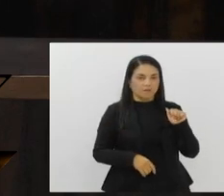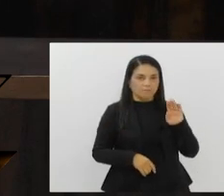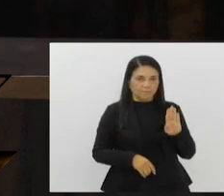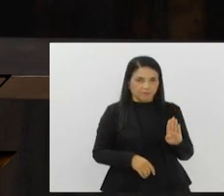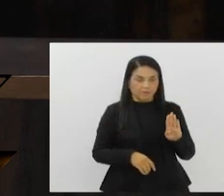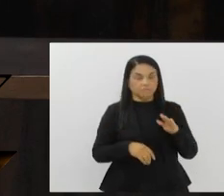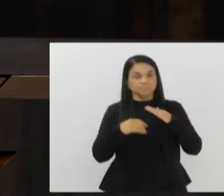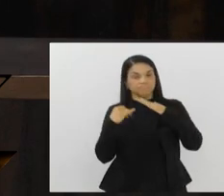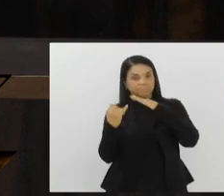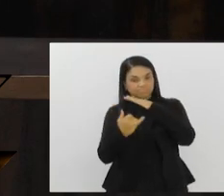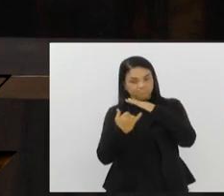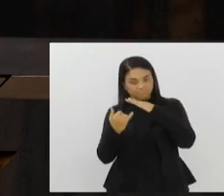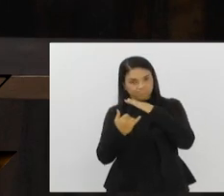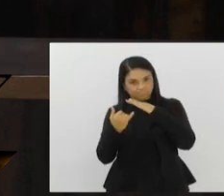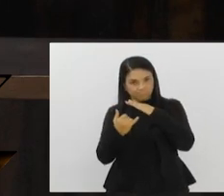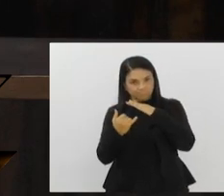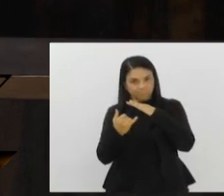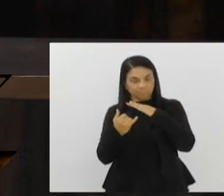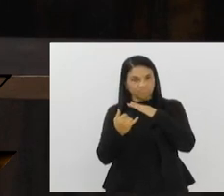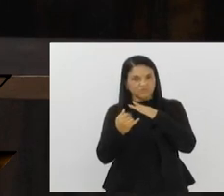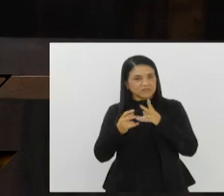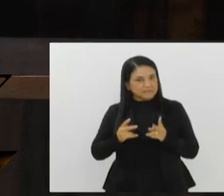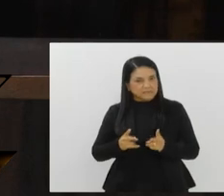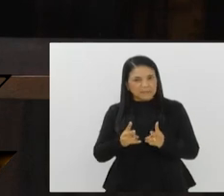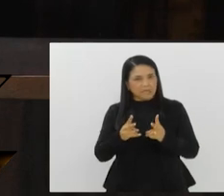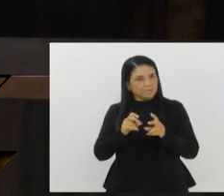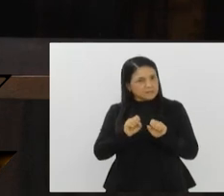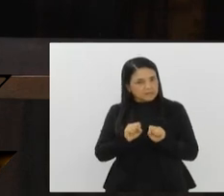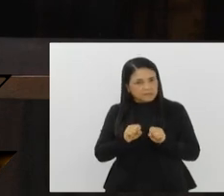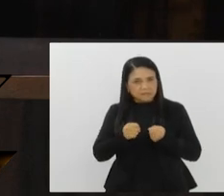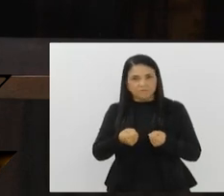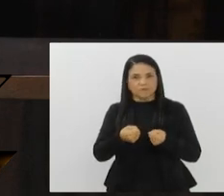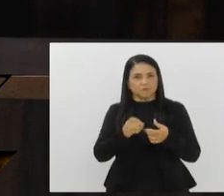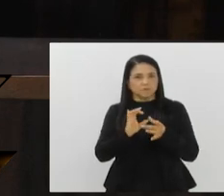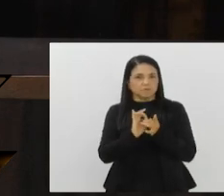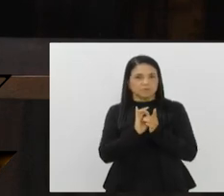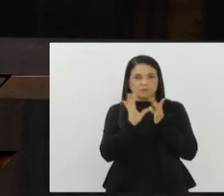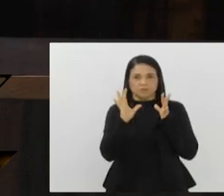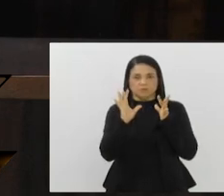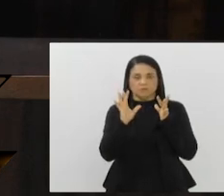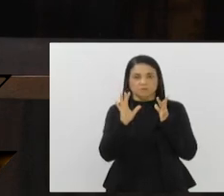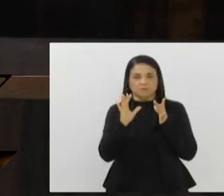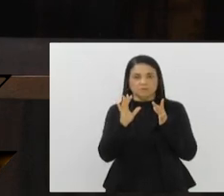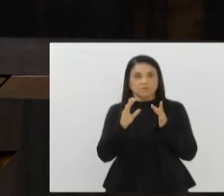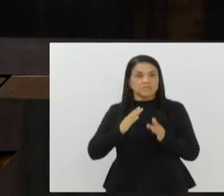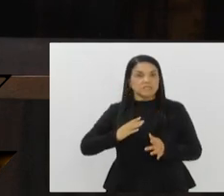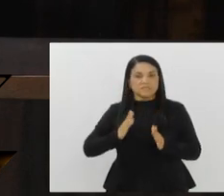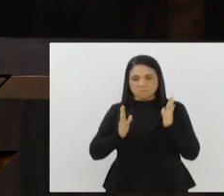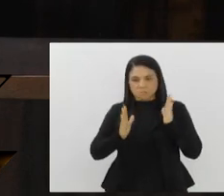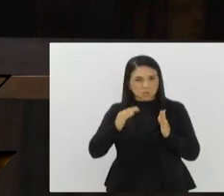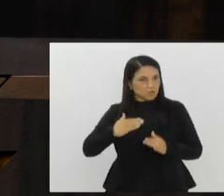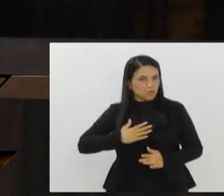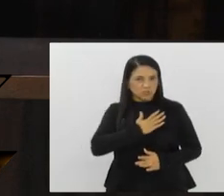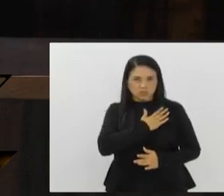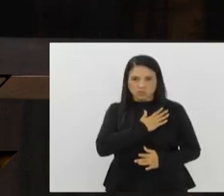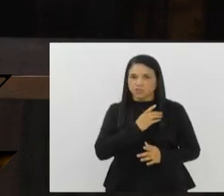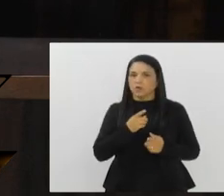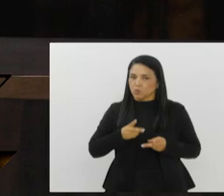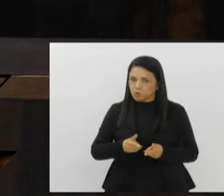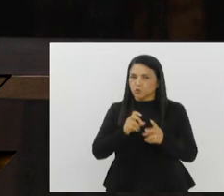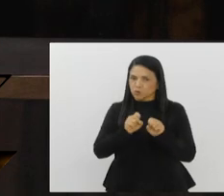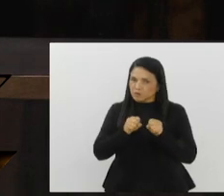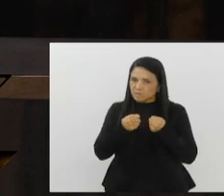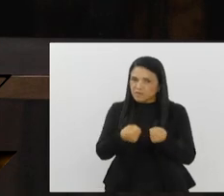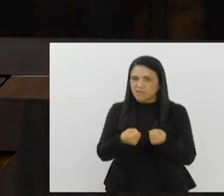entidades que nunca vacilaram na defesa da democracia nem na ditadura militar né